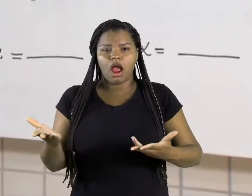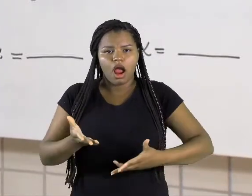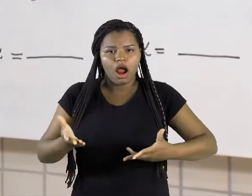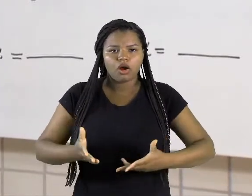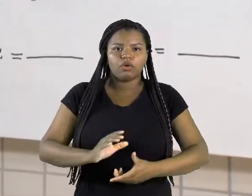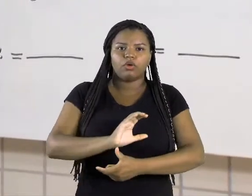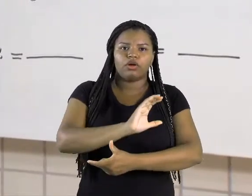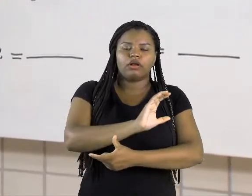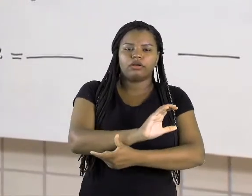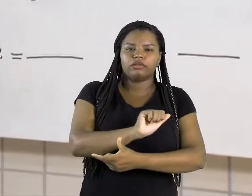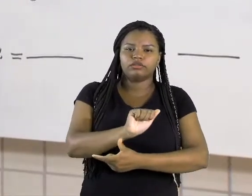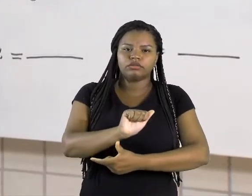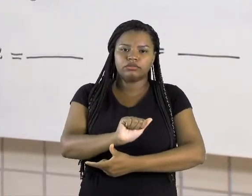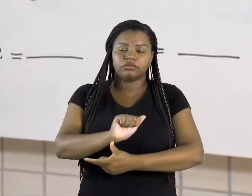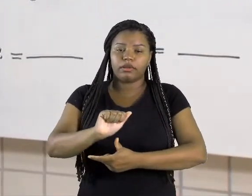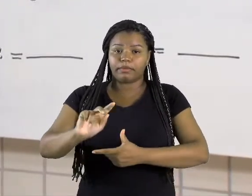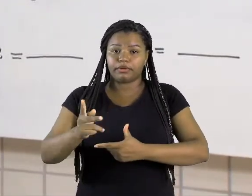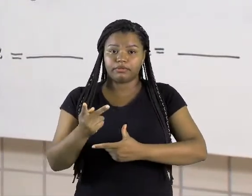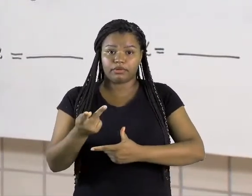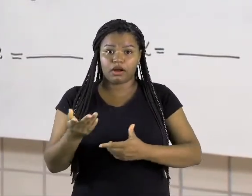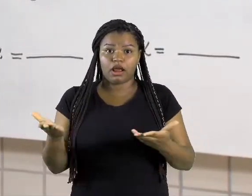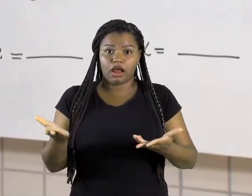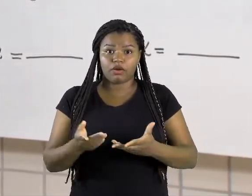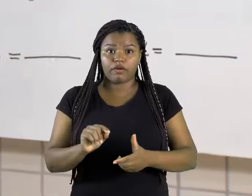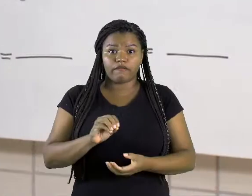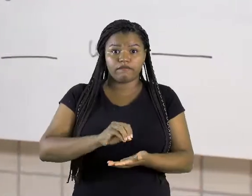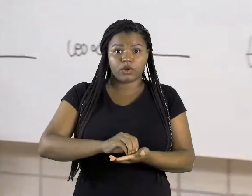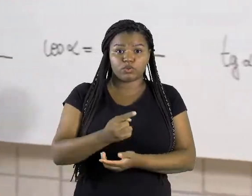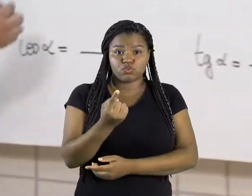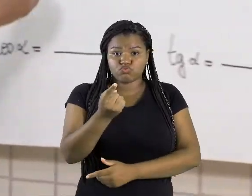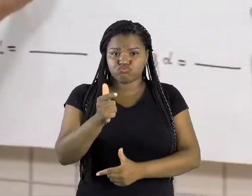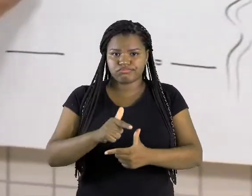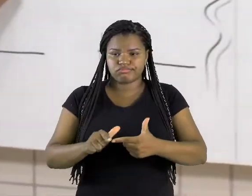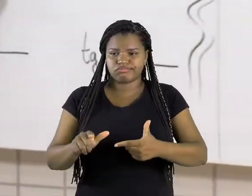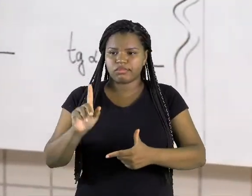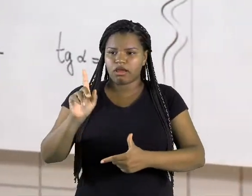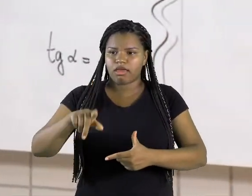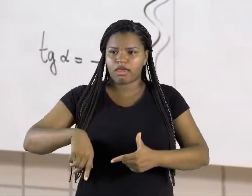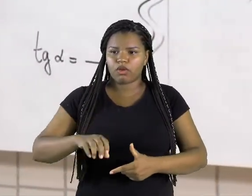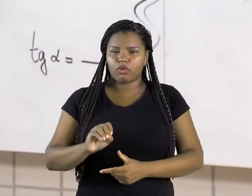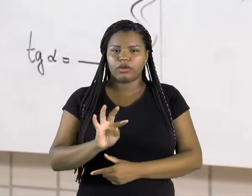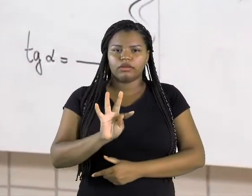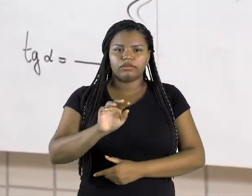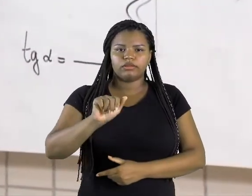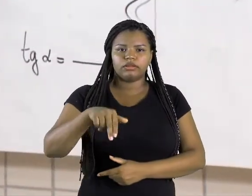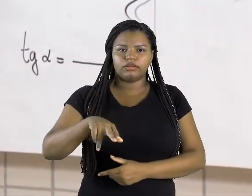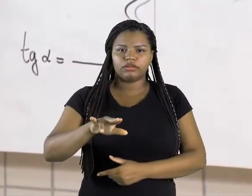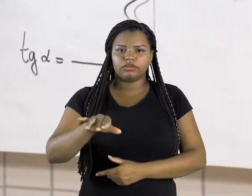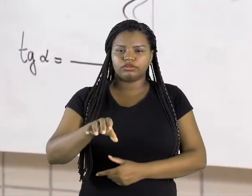hipotenusa. Ou seja, falta uma divisão apenas. E essa divisão é chamada de tangente.